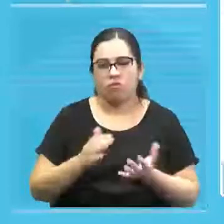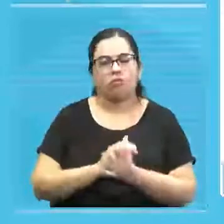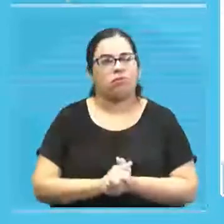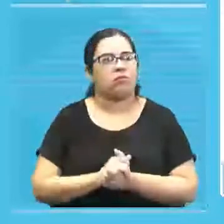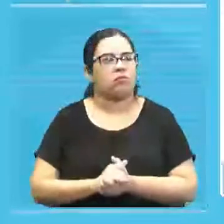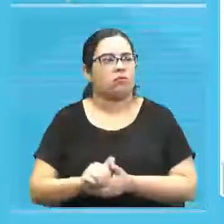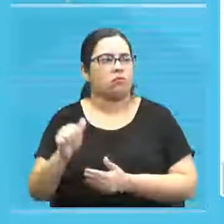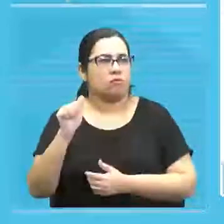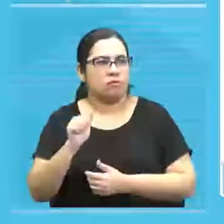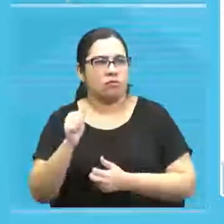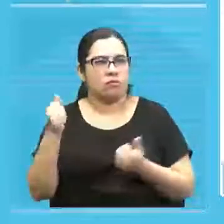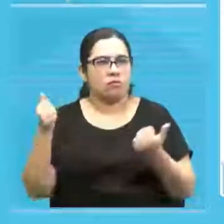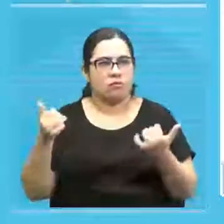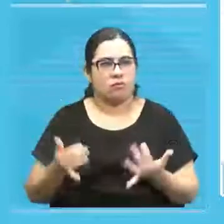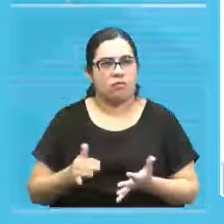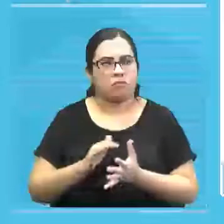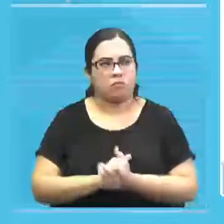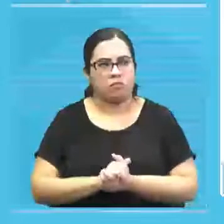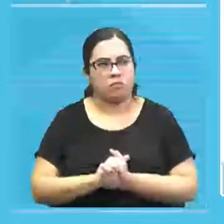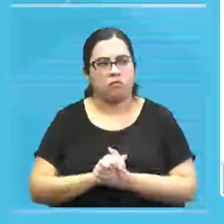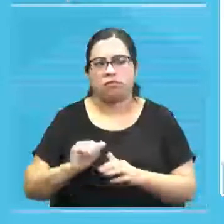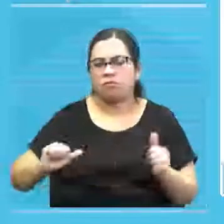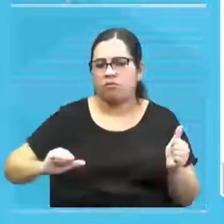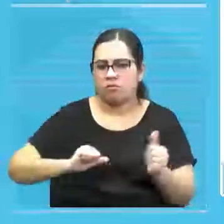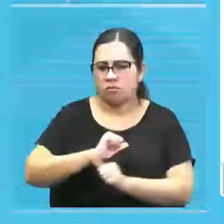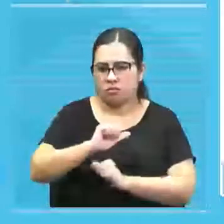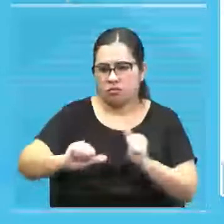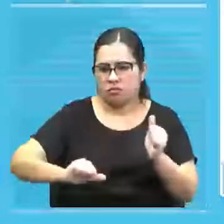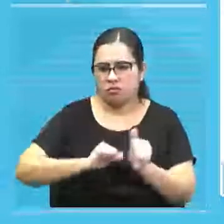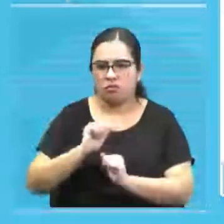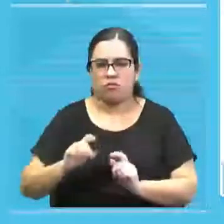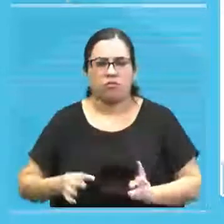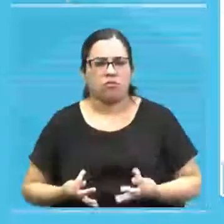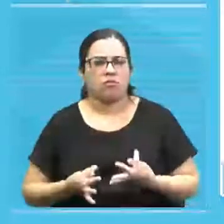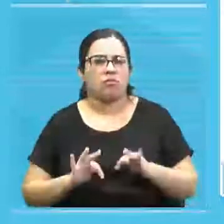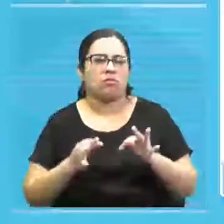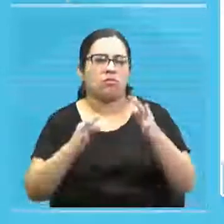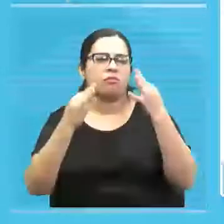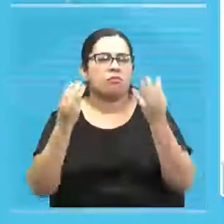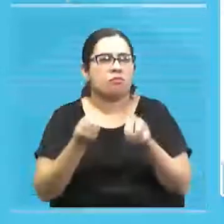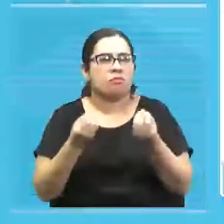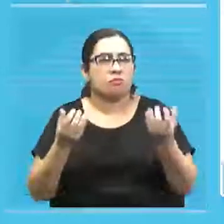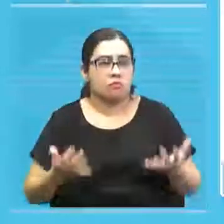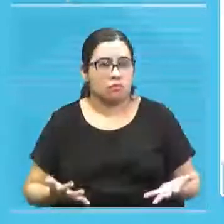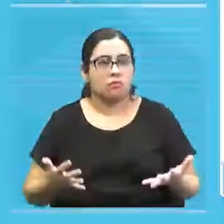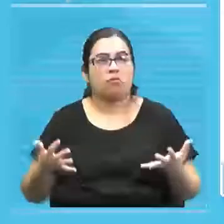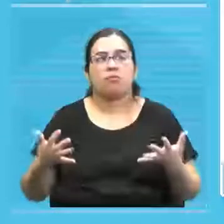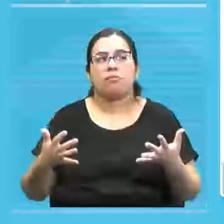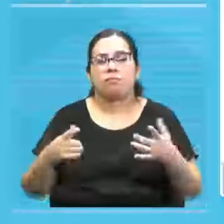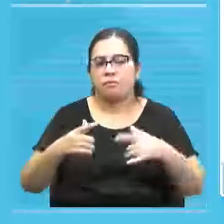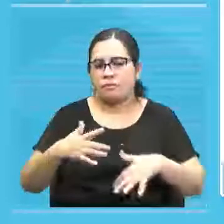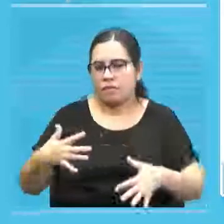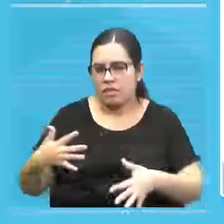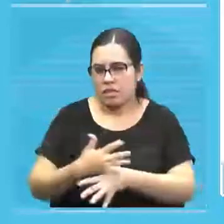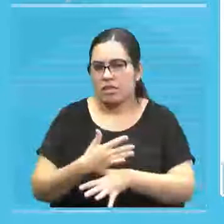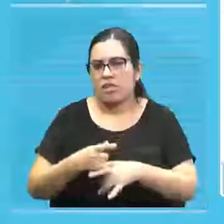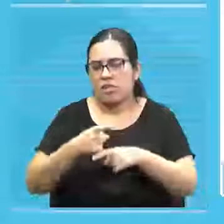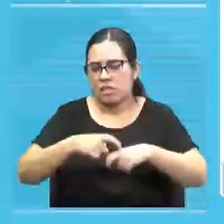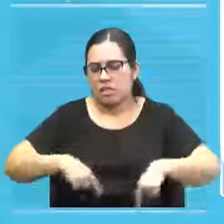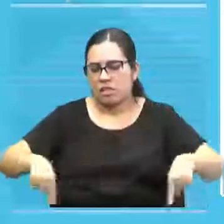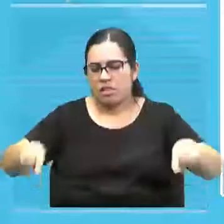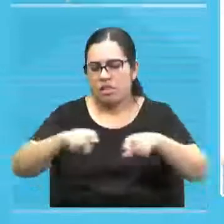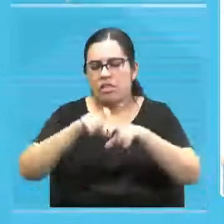letra a a a inovação tecnológica tem alcançado a cidade eo Campo incorporando a